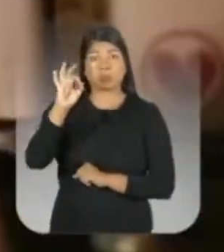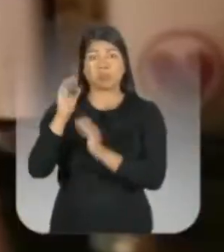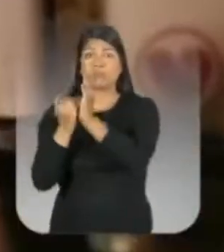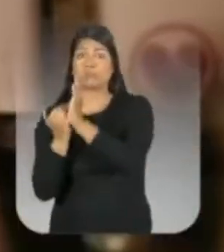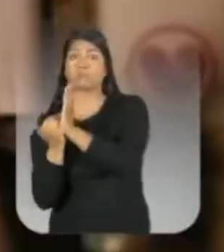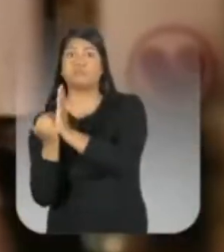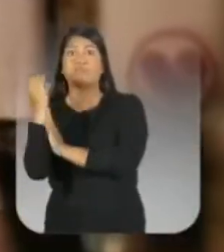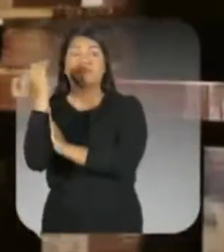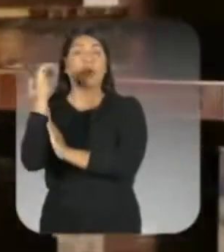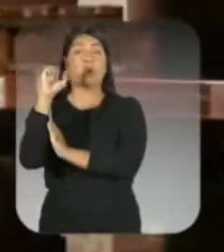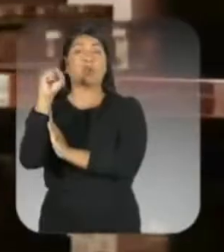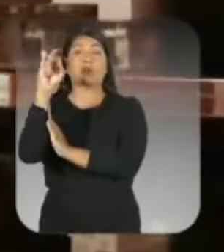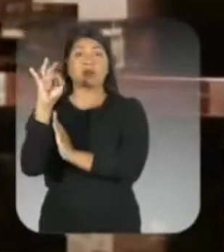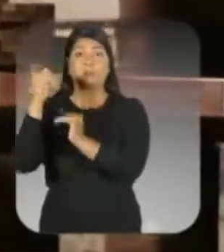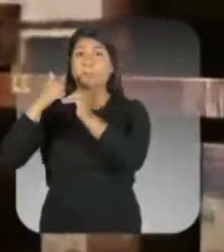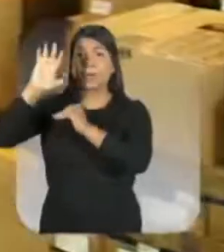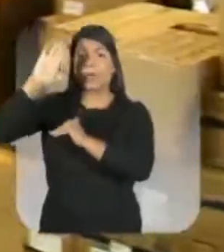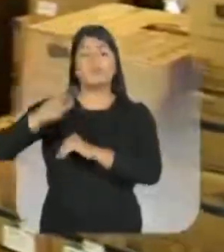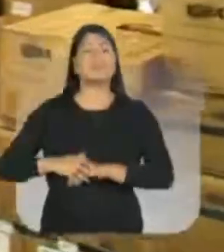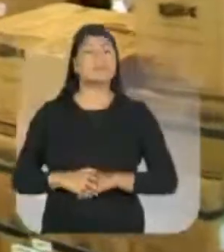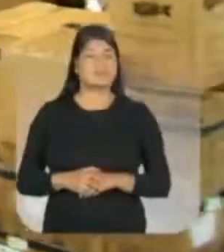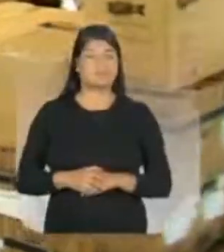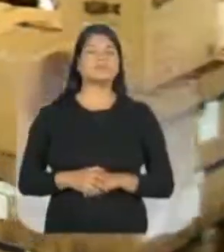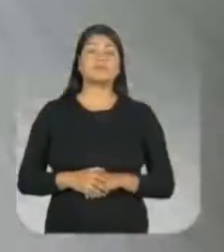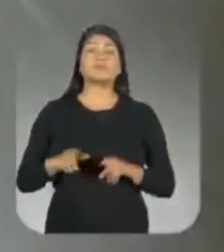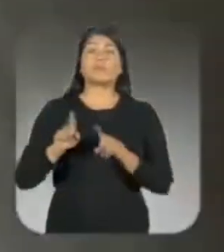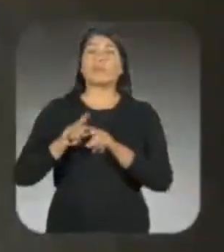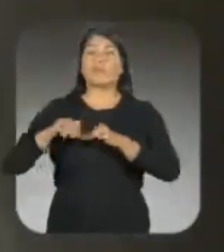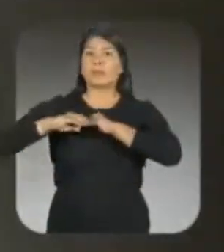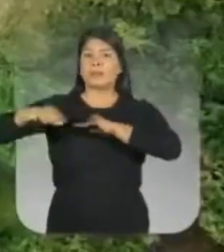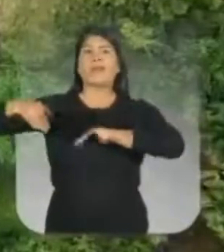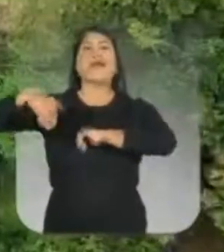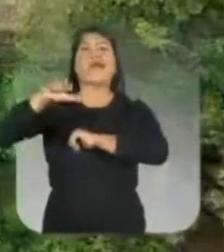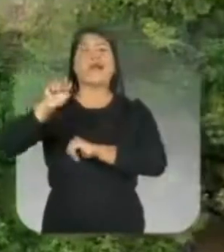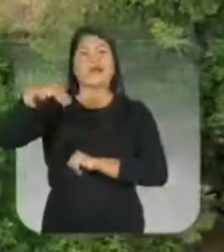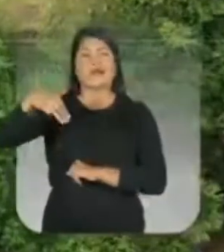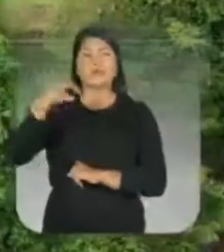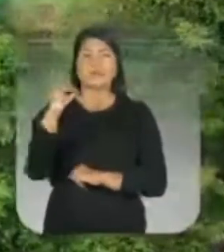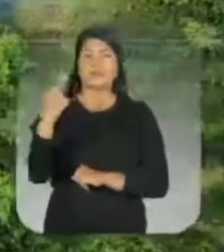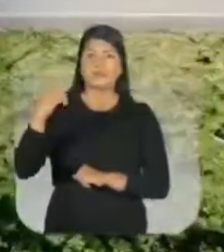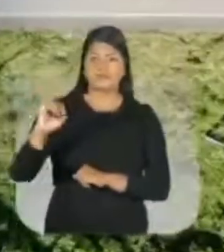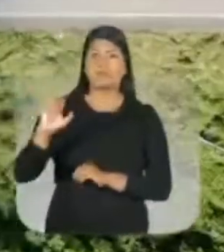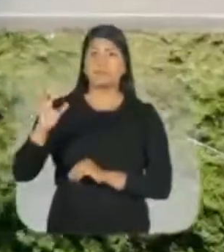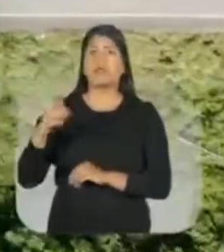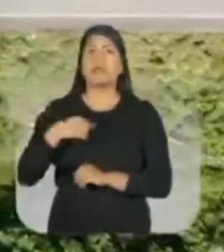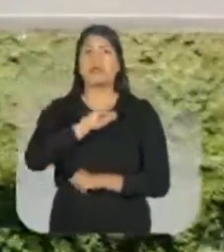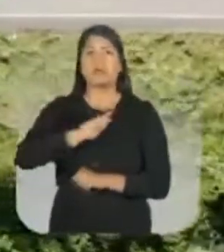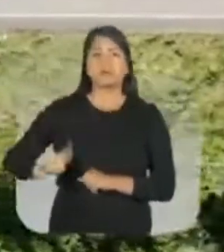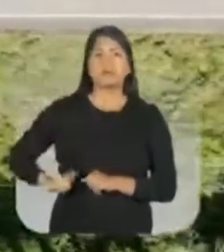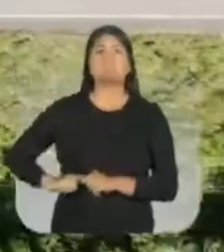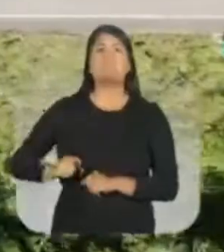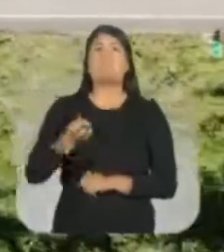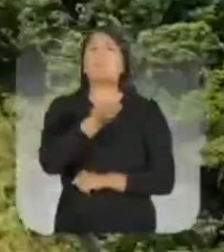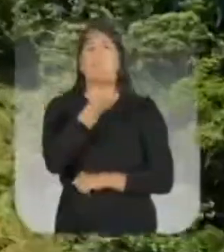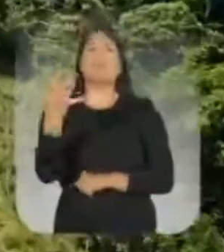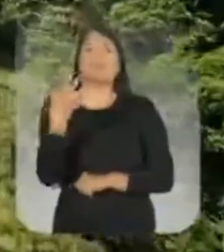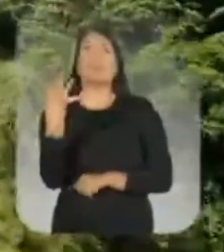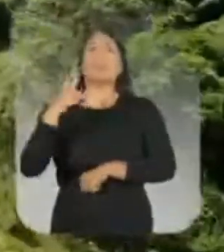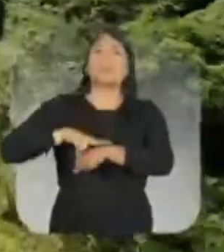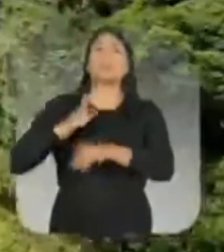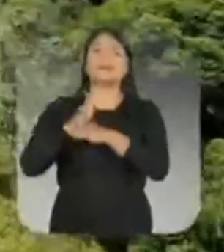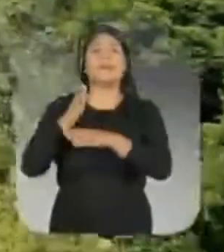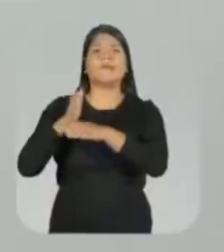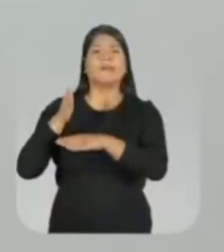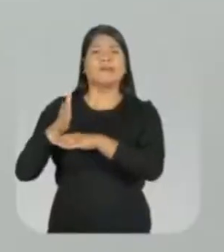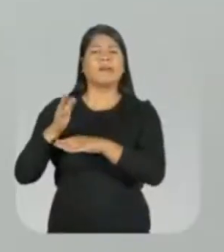de 12% para mais de 80%. A entrega da AM070, que passou por 4 governadores e